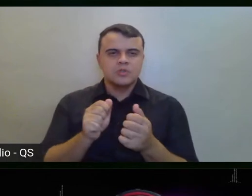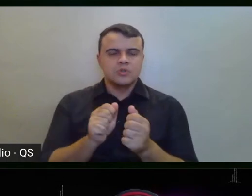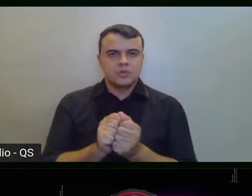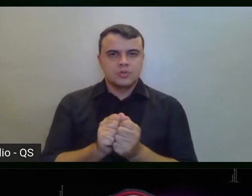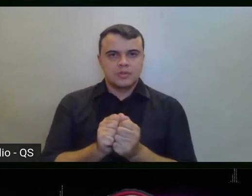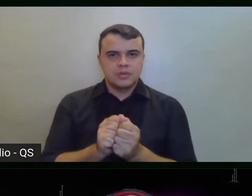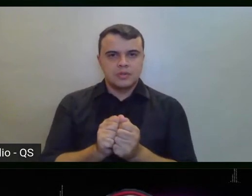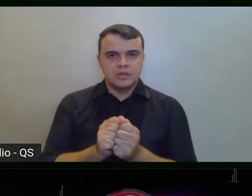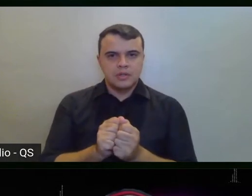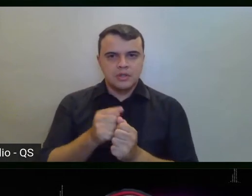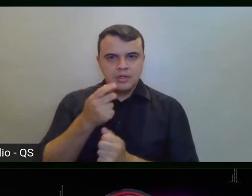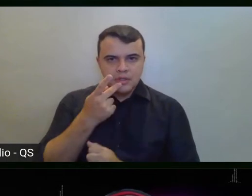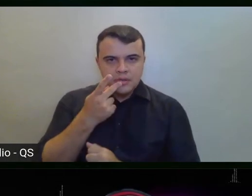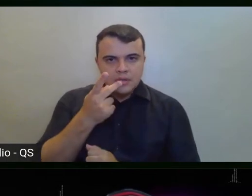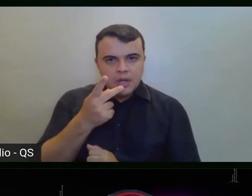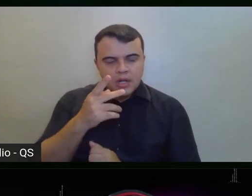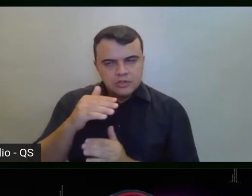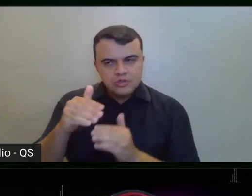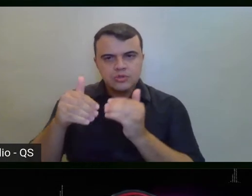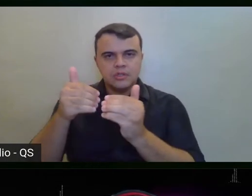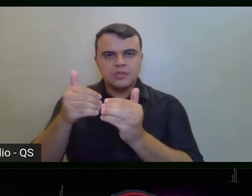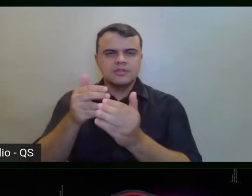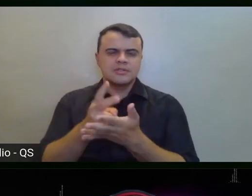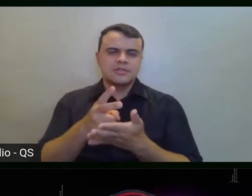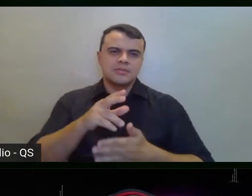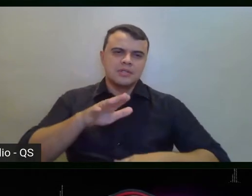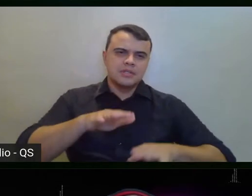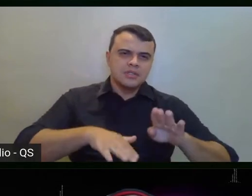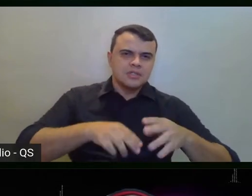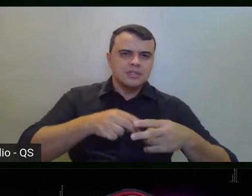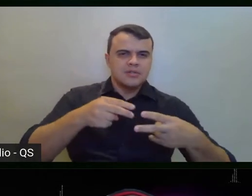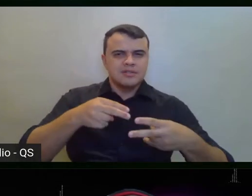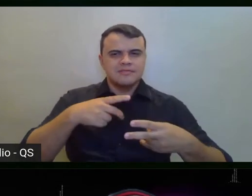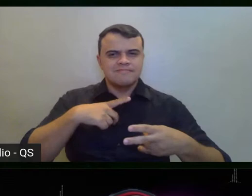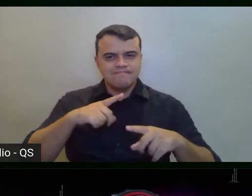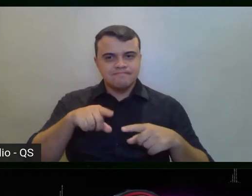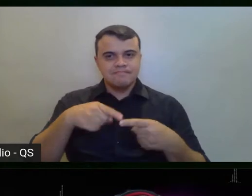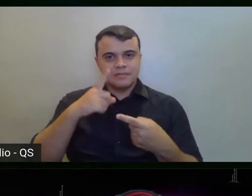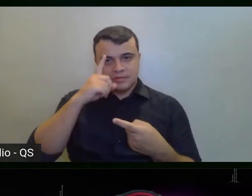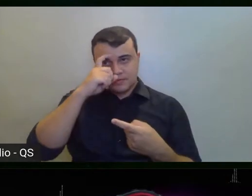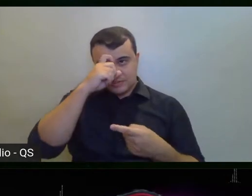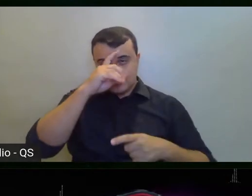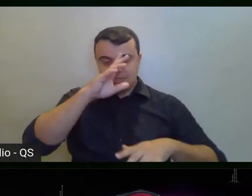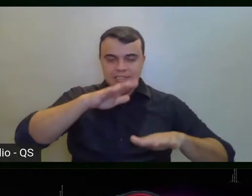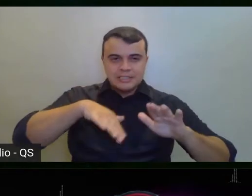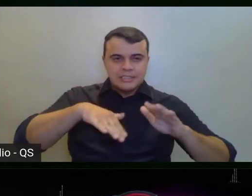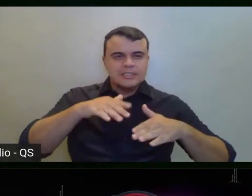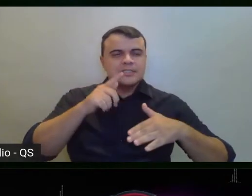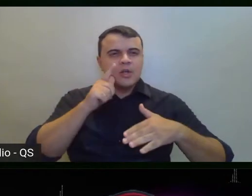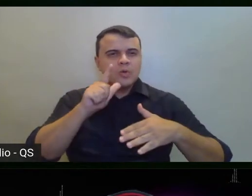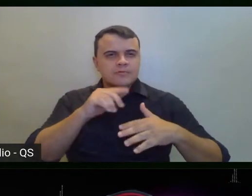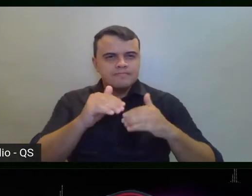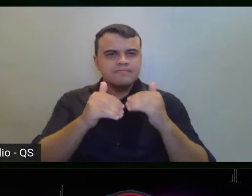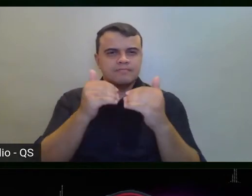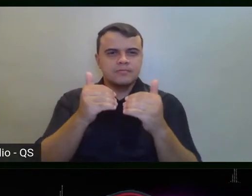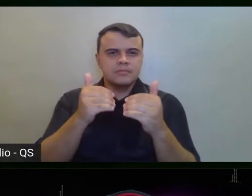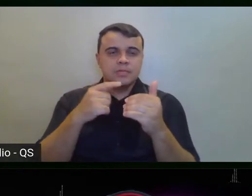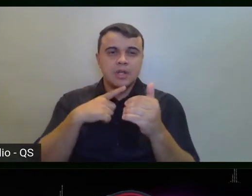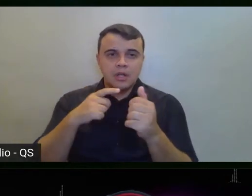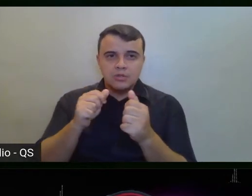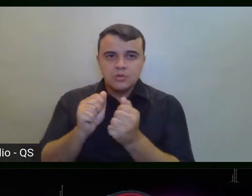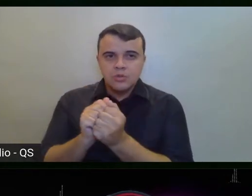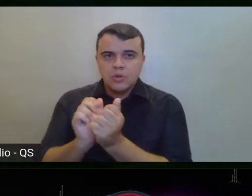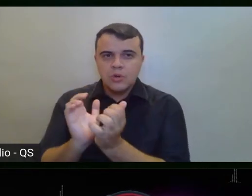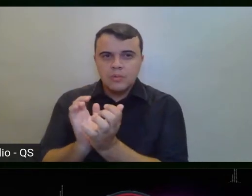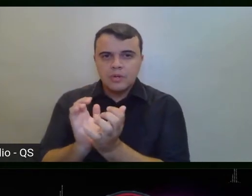aproveitar o máximo essa jornada vai ter coisas que vão te desafiar demais que vai ser difícil conseguir progredir mas com ajuda da